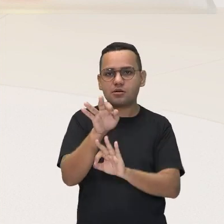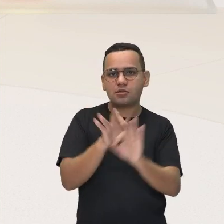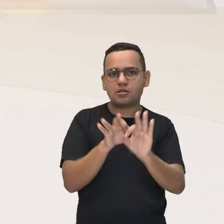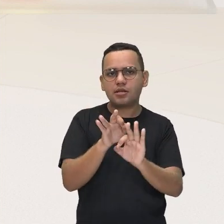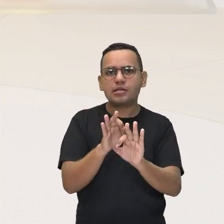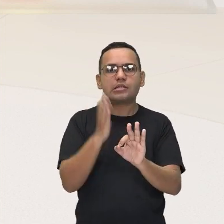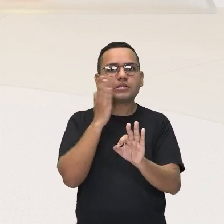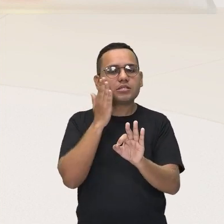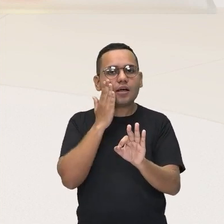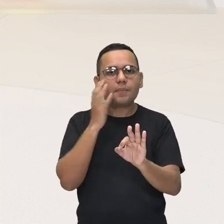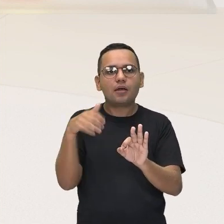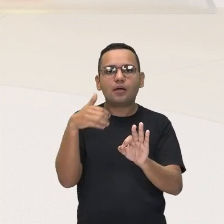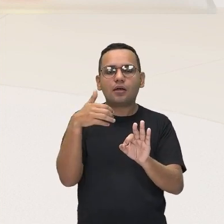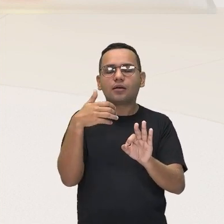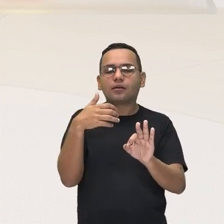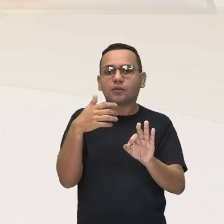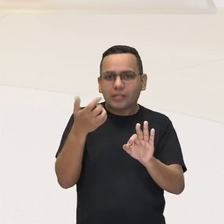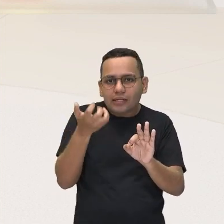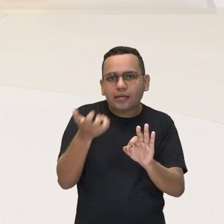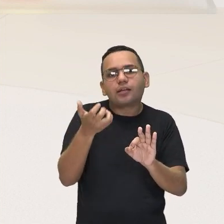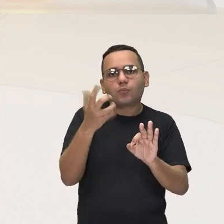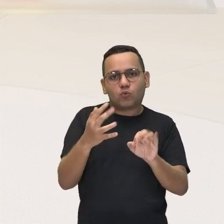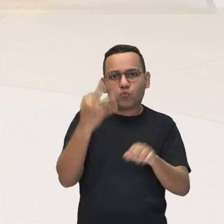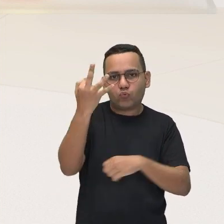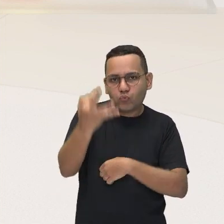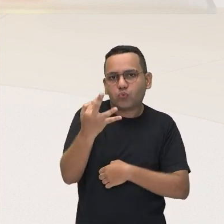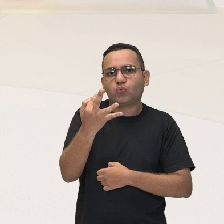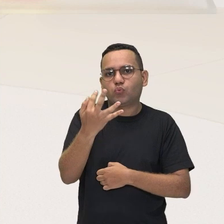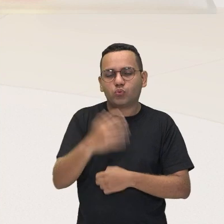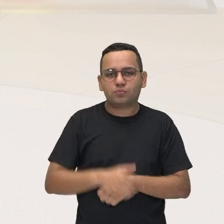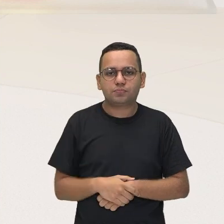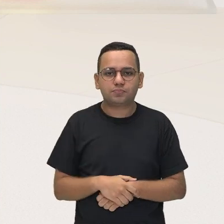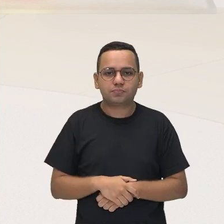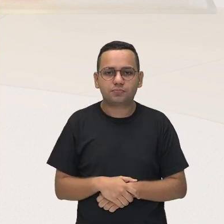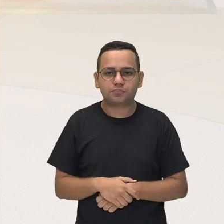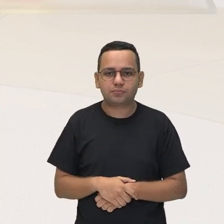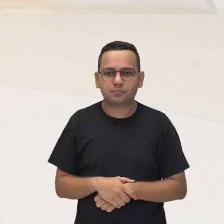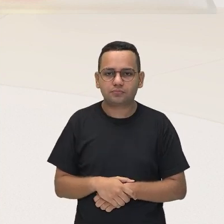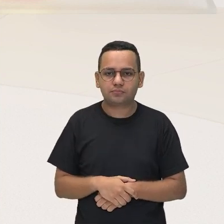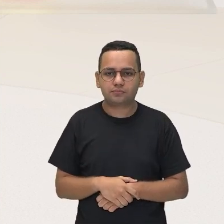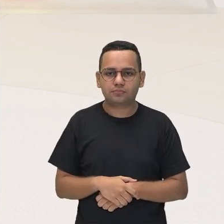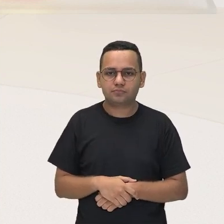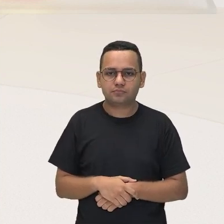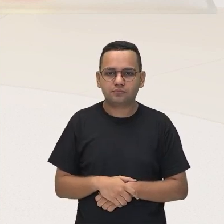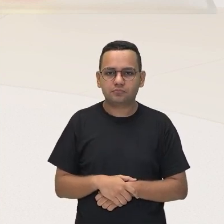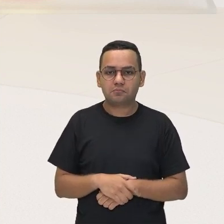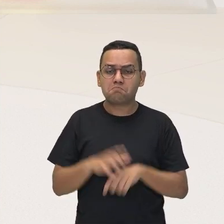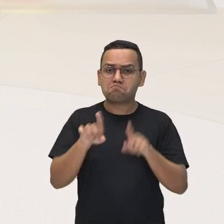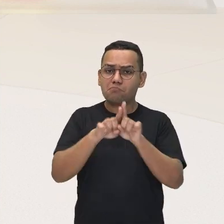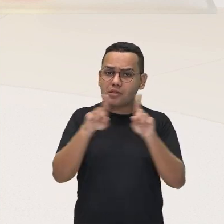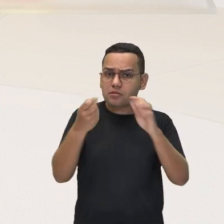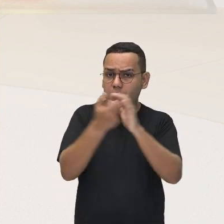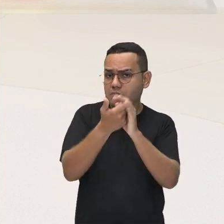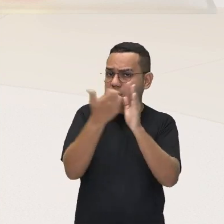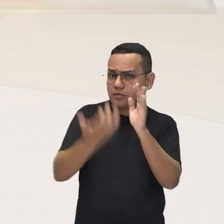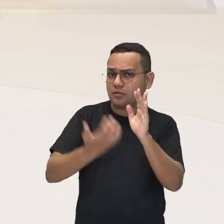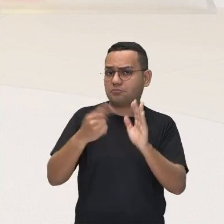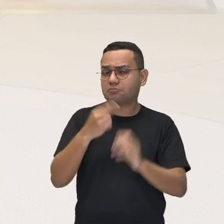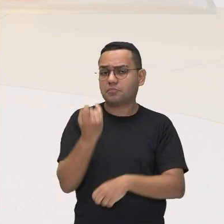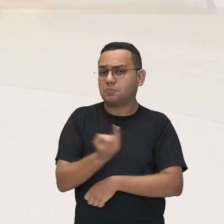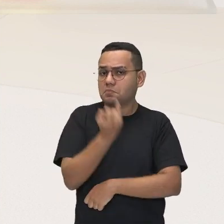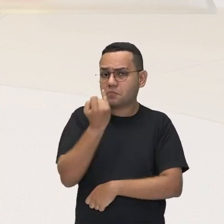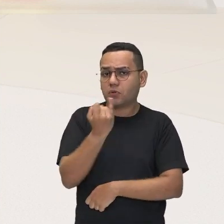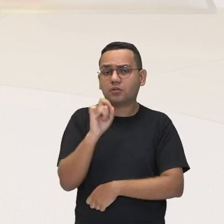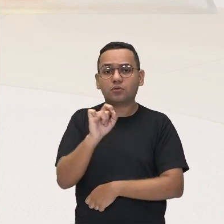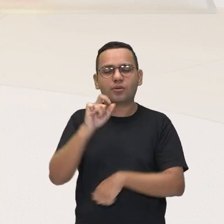que nós queremos, o que nós desejamos. E existe um elemento muito importante dentro do planejamento, que é